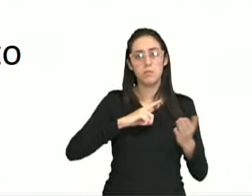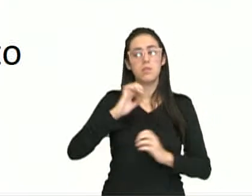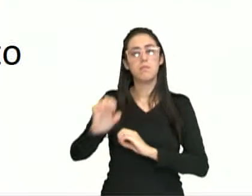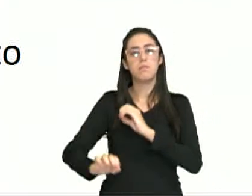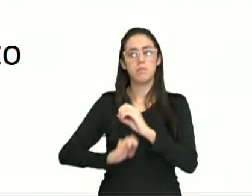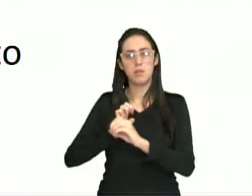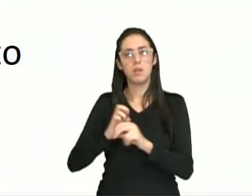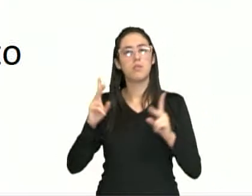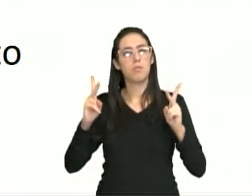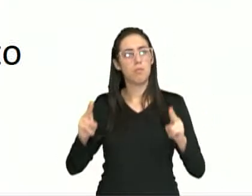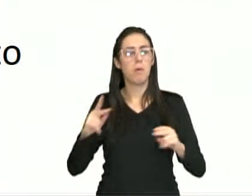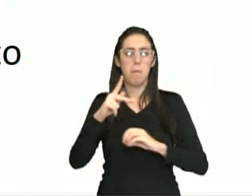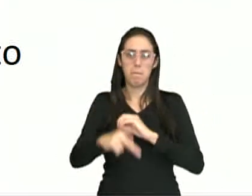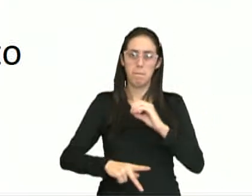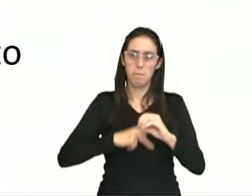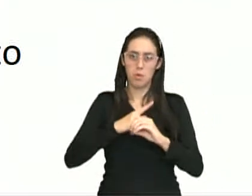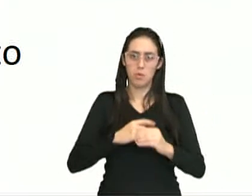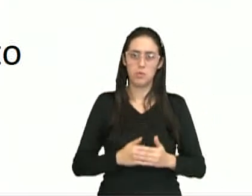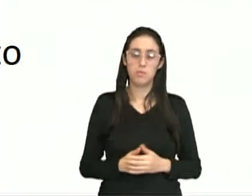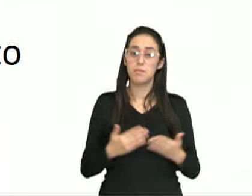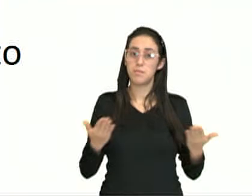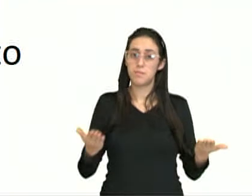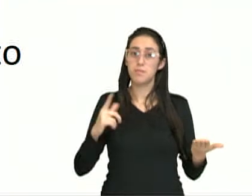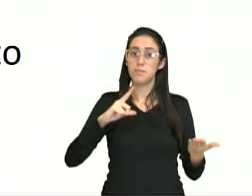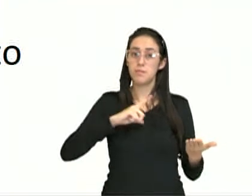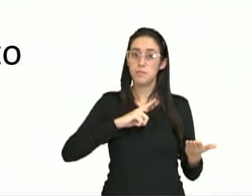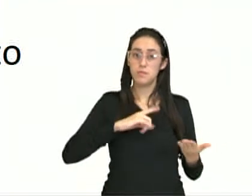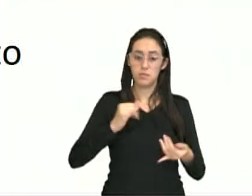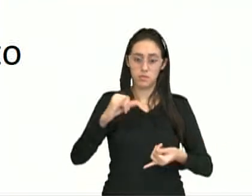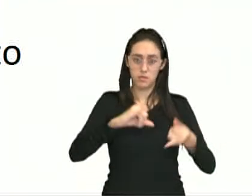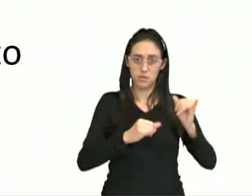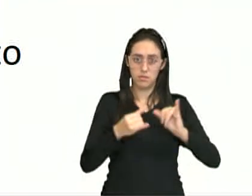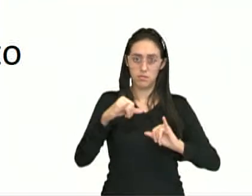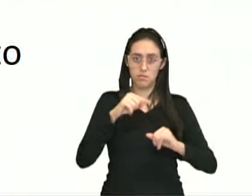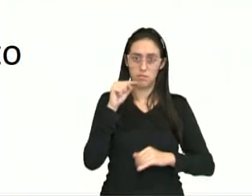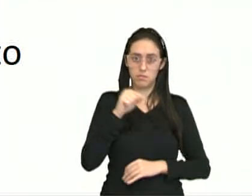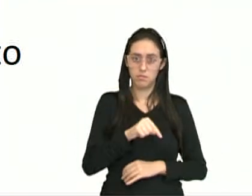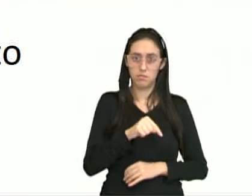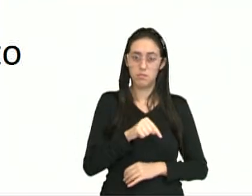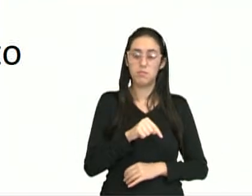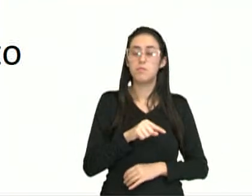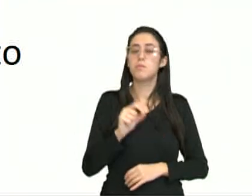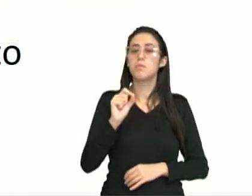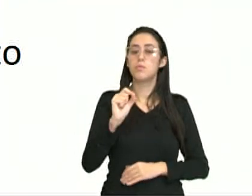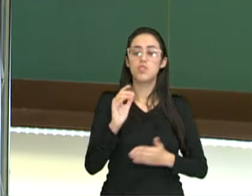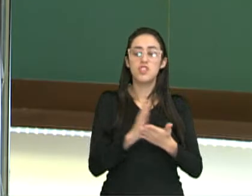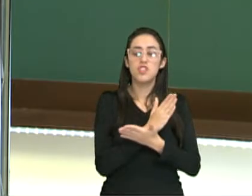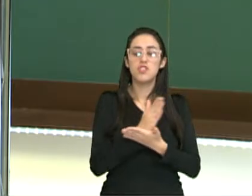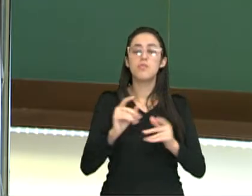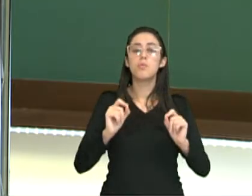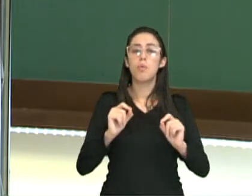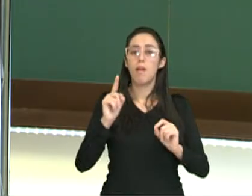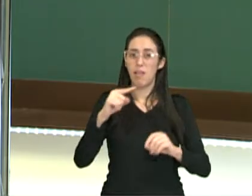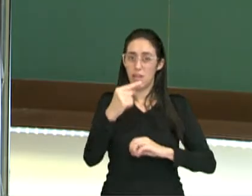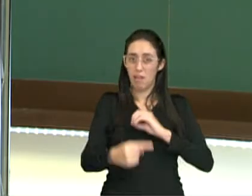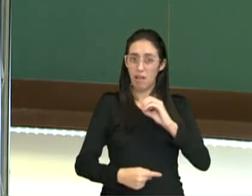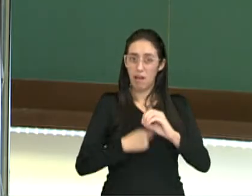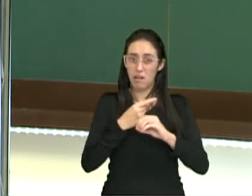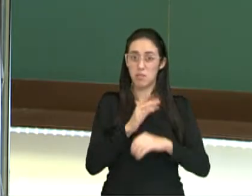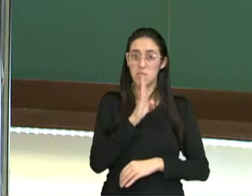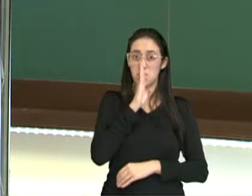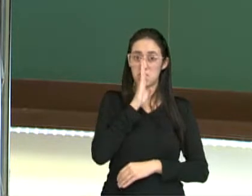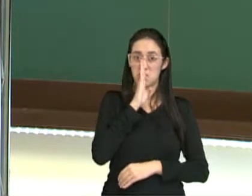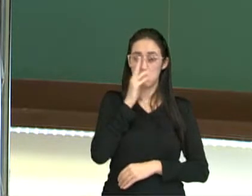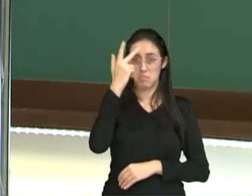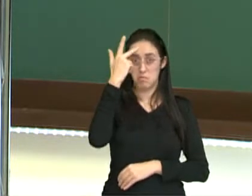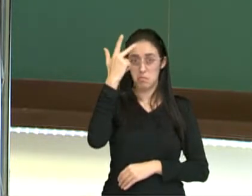prótons. Então a gente vai analisar se o elemento químico que a gente está querendo fazer a distribuição é um átomo neutro ou se ele é um